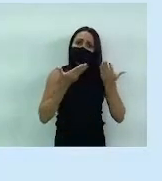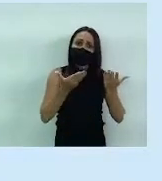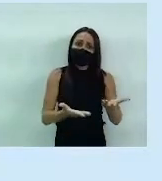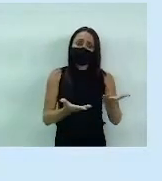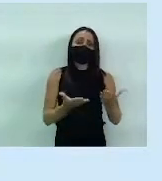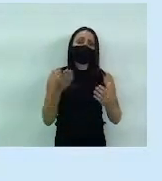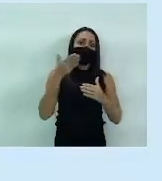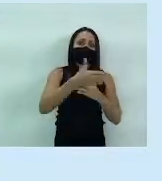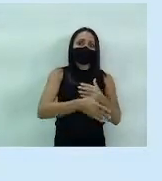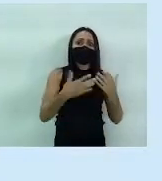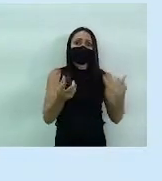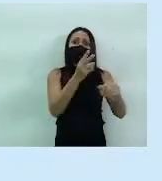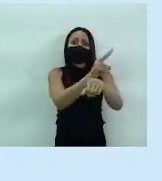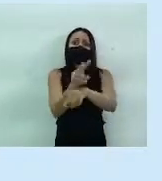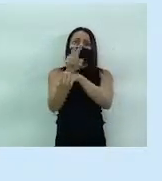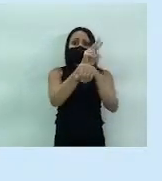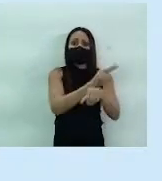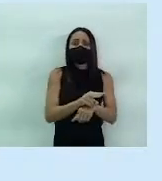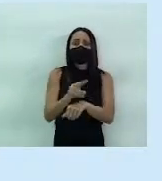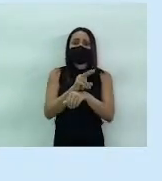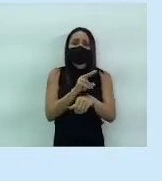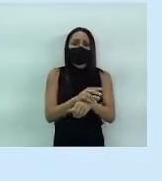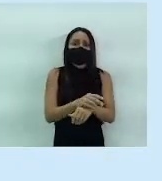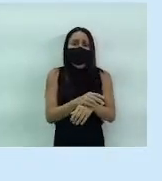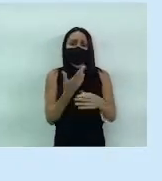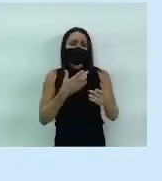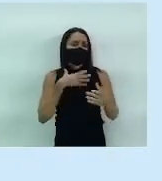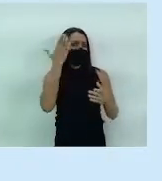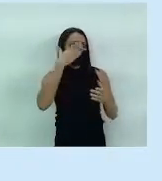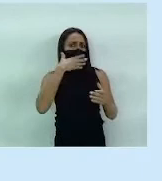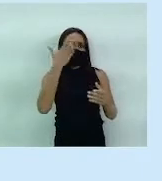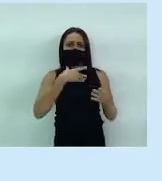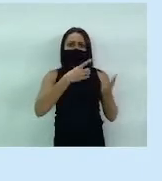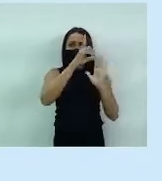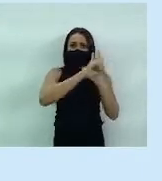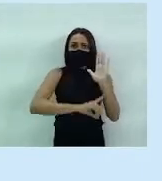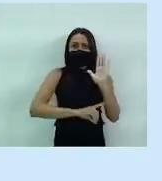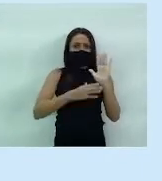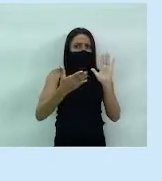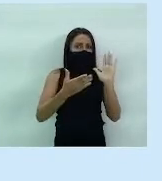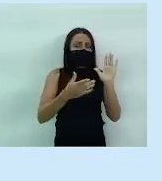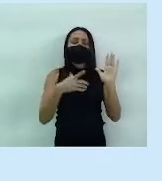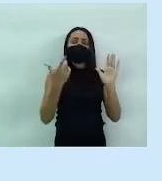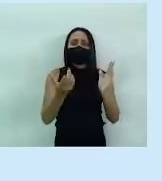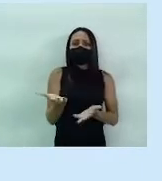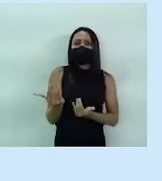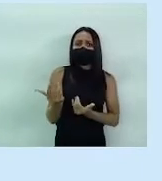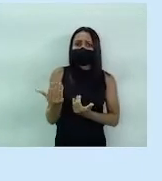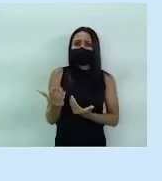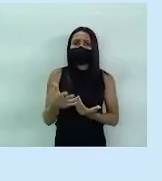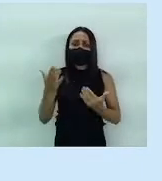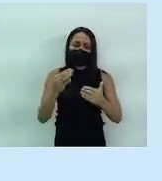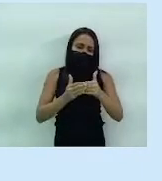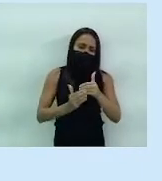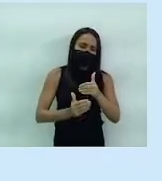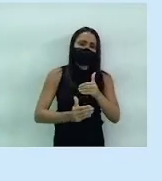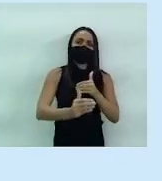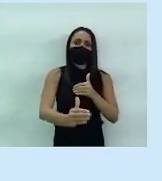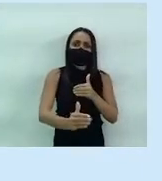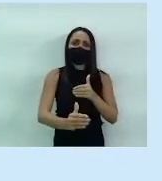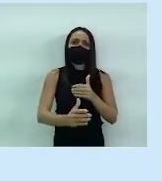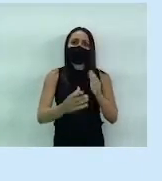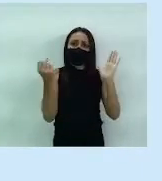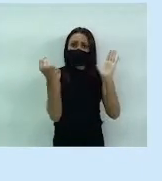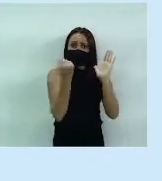e à proteção. Então, não eram vistos como sujeitos de direitos as crianças, os adolescentes, e a partir desse